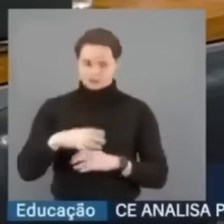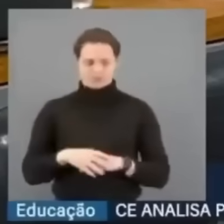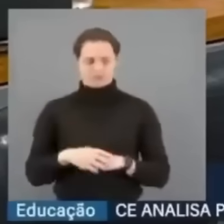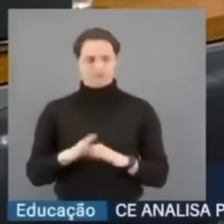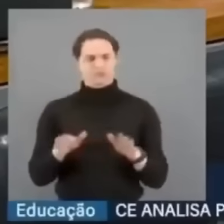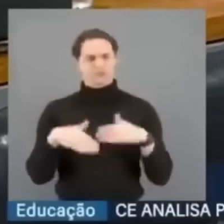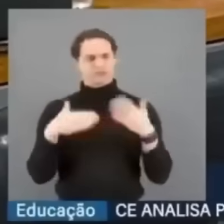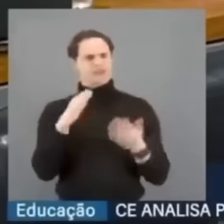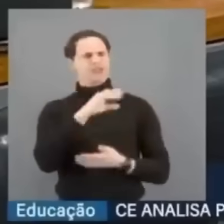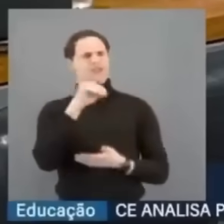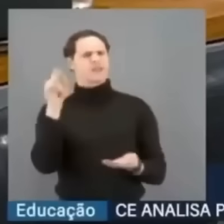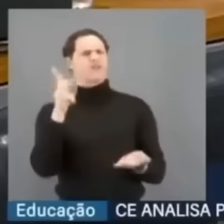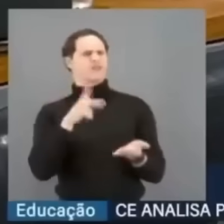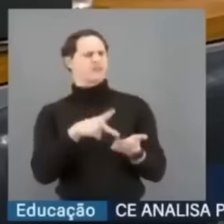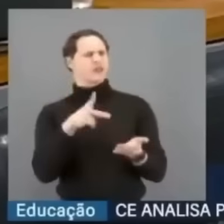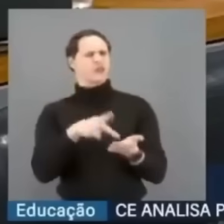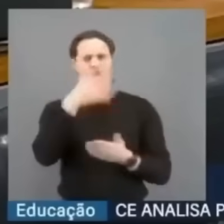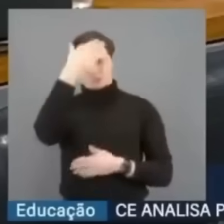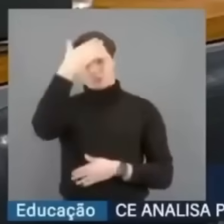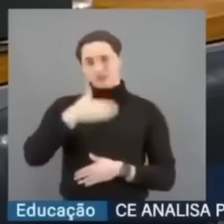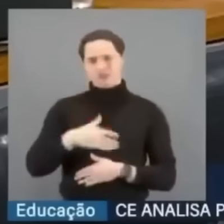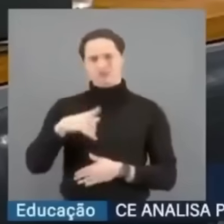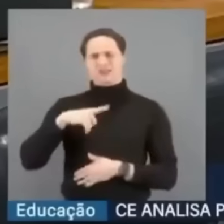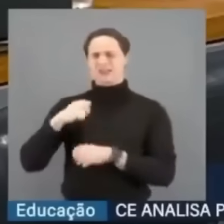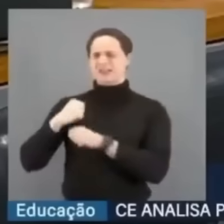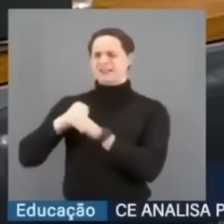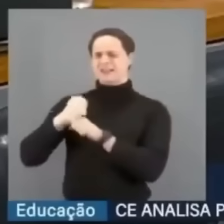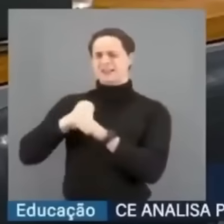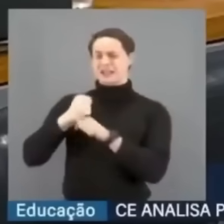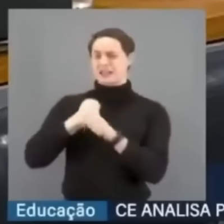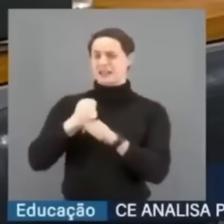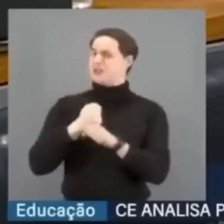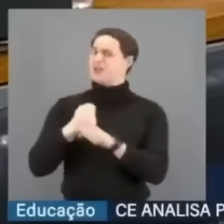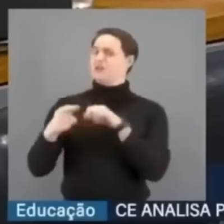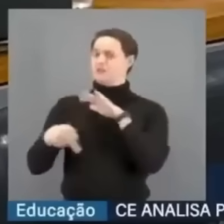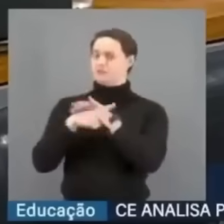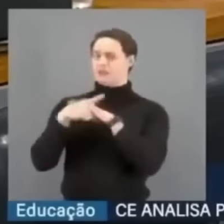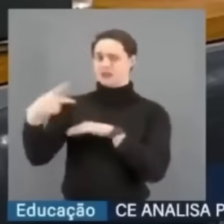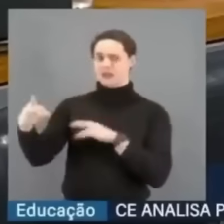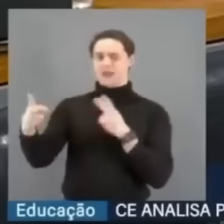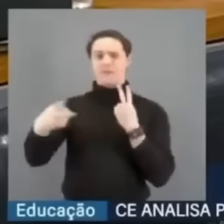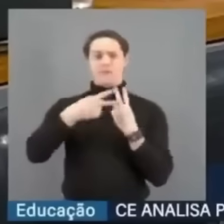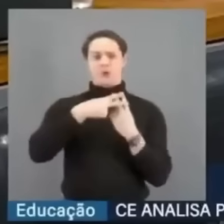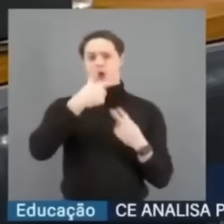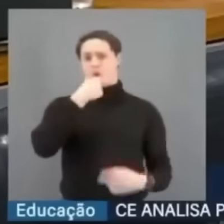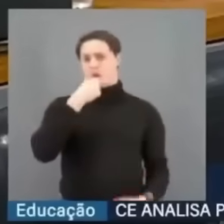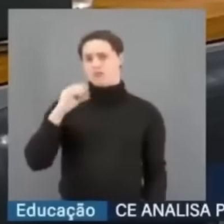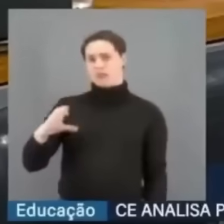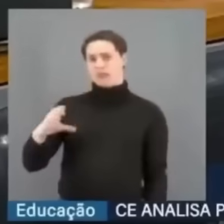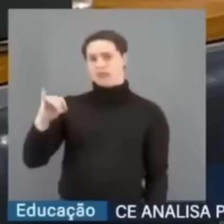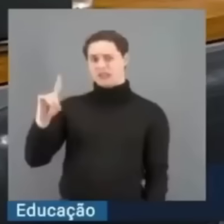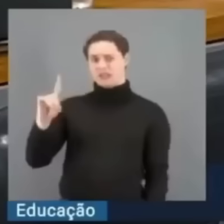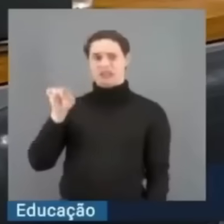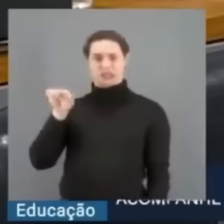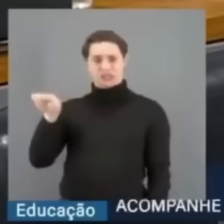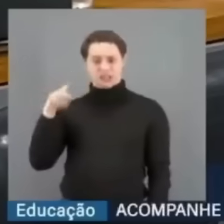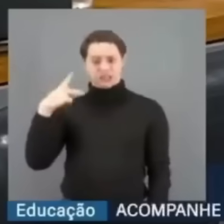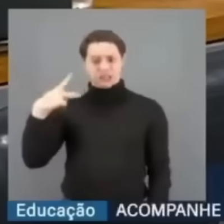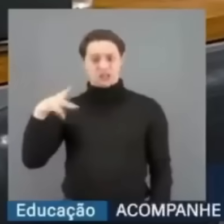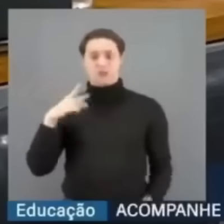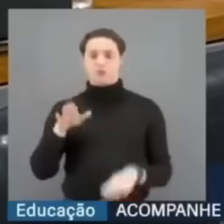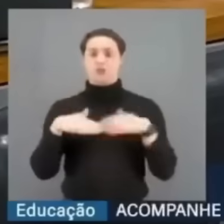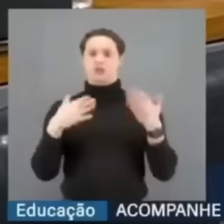de fato comprovado, se dará anos e anos de prisão a Mauro César Barbosa Cid. Aí nós vimos